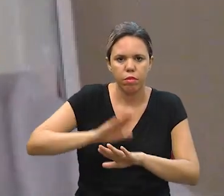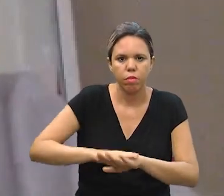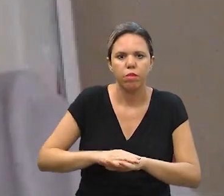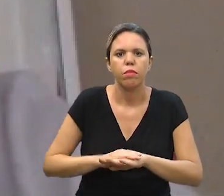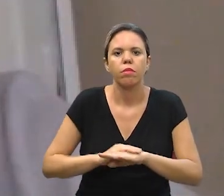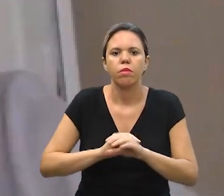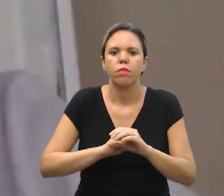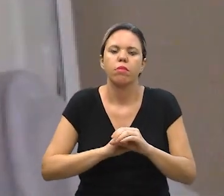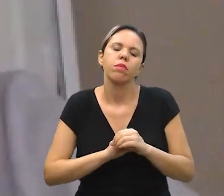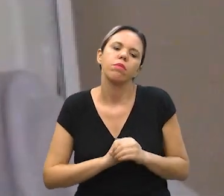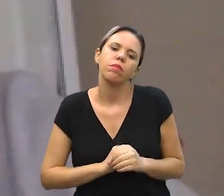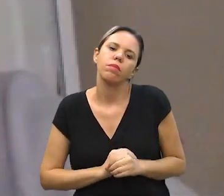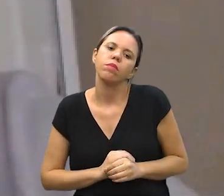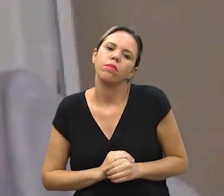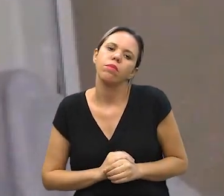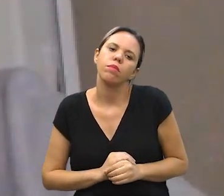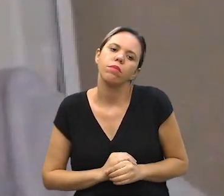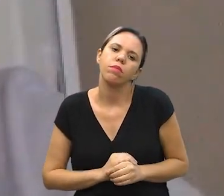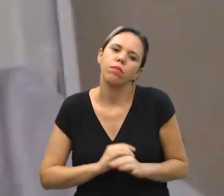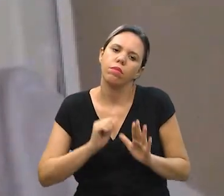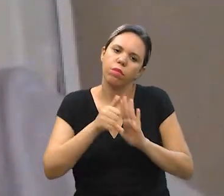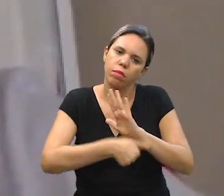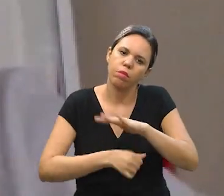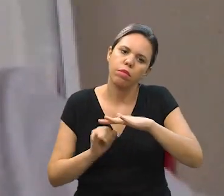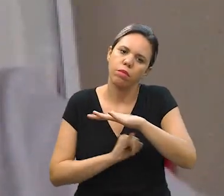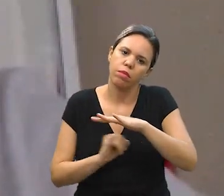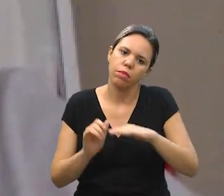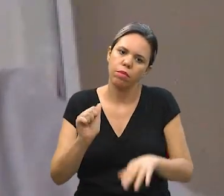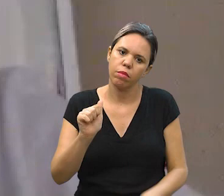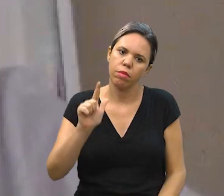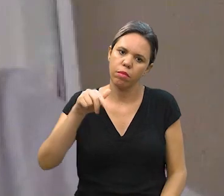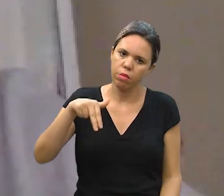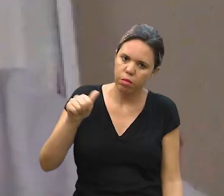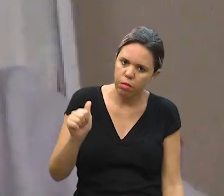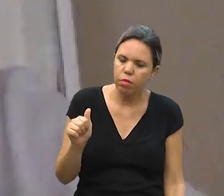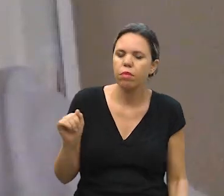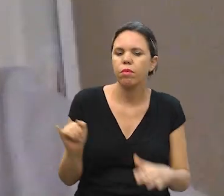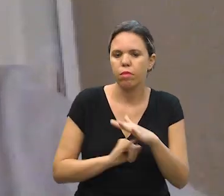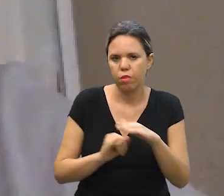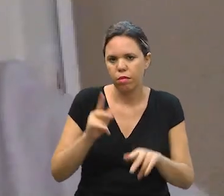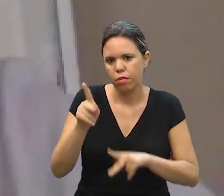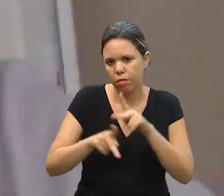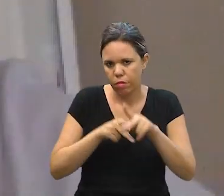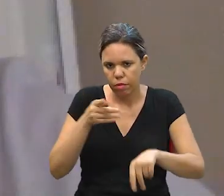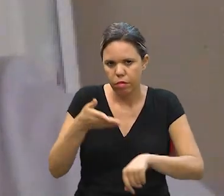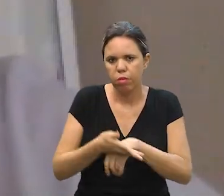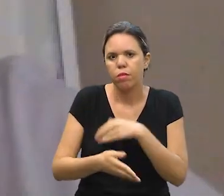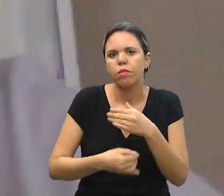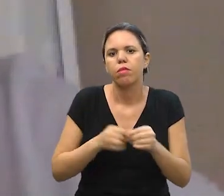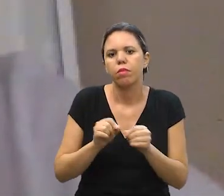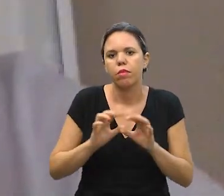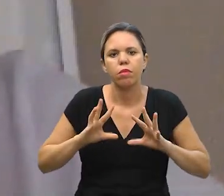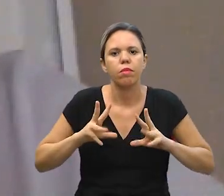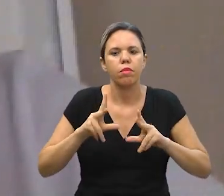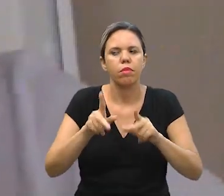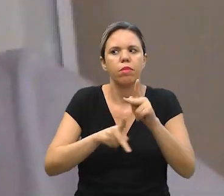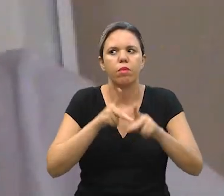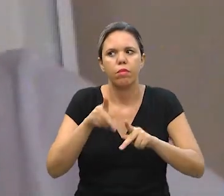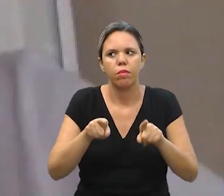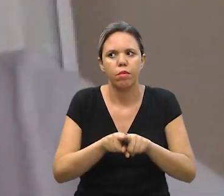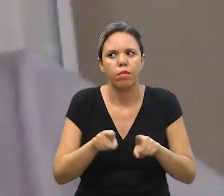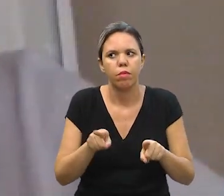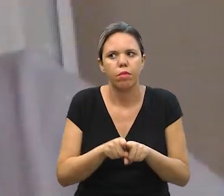a Fundação Síndrome de Down, o Instituto Alana, e pessoas que estão todas,